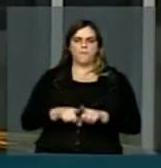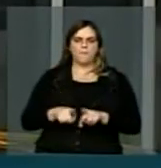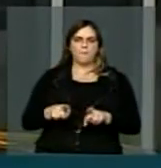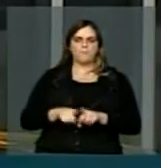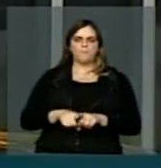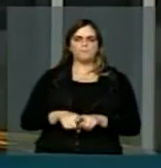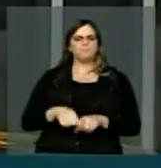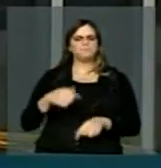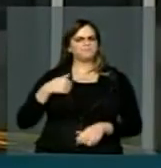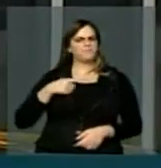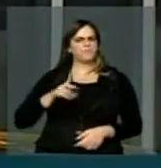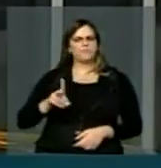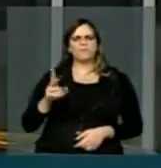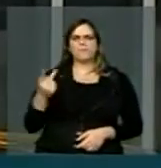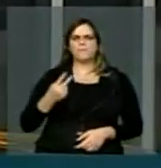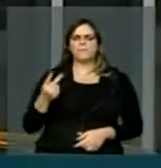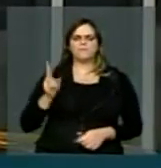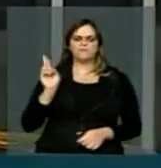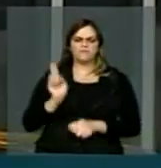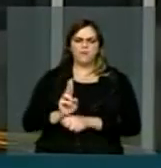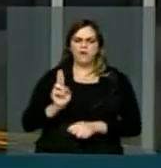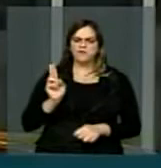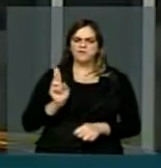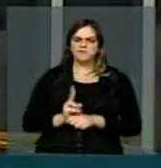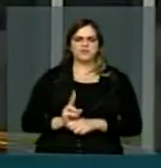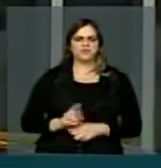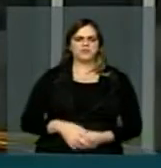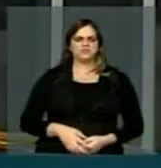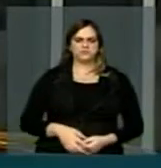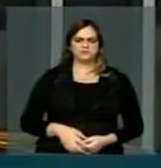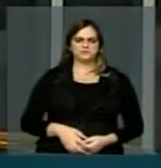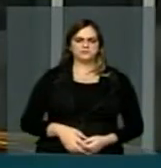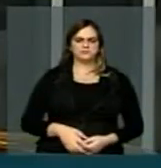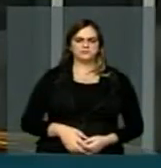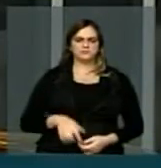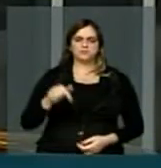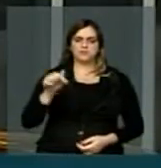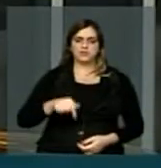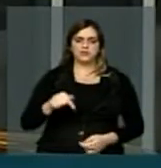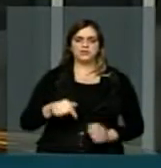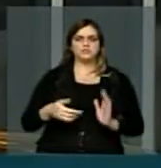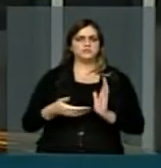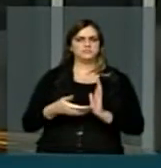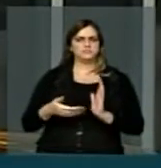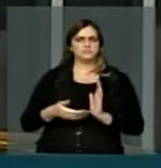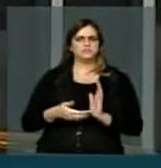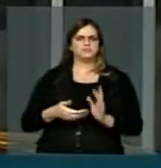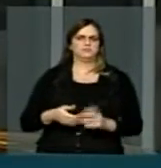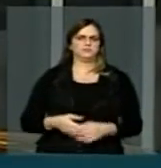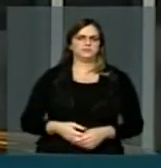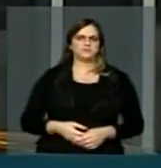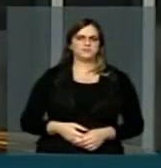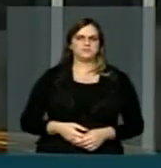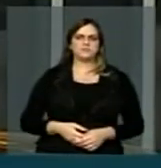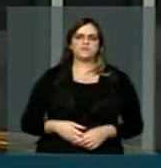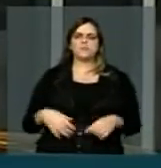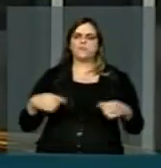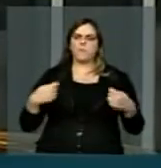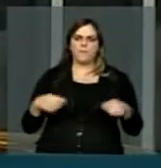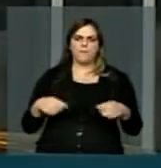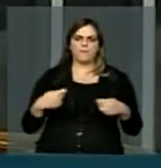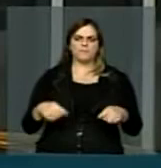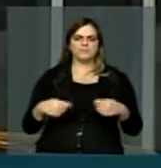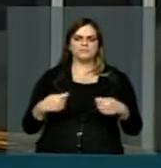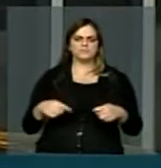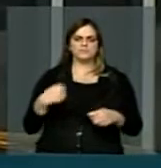tem defendido aqui neste plenário, defendido aqui nesta casa, em relação à necessidade